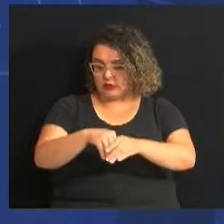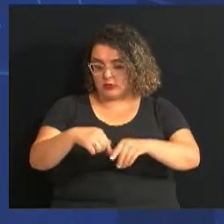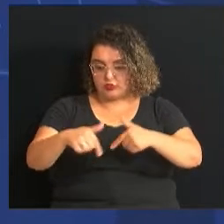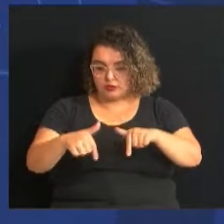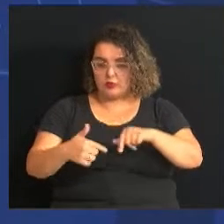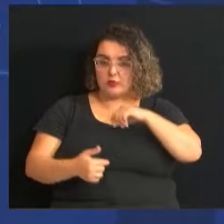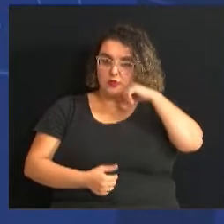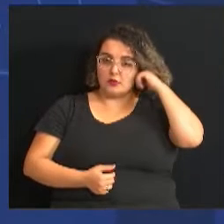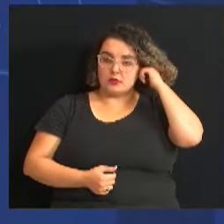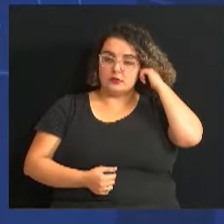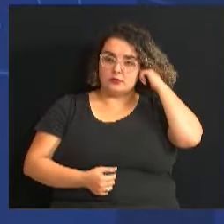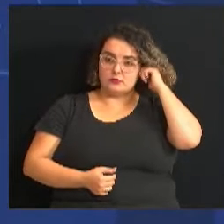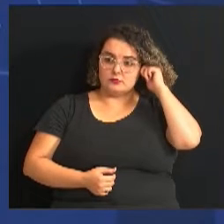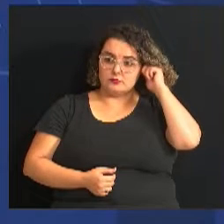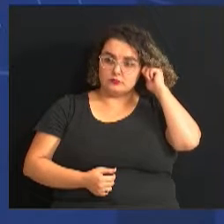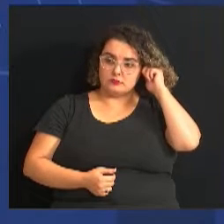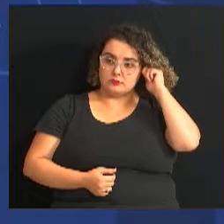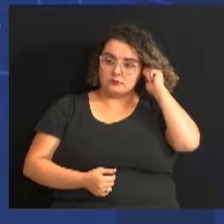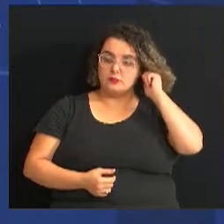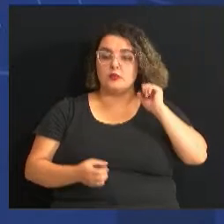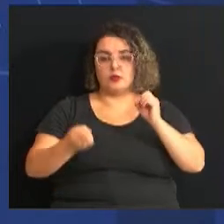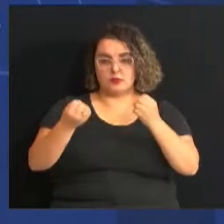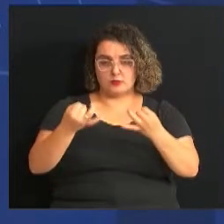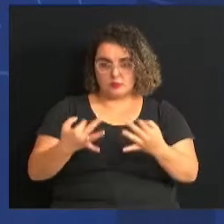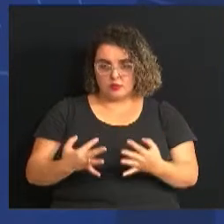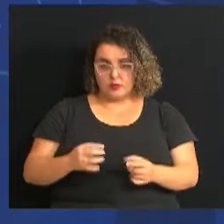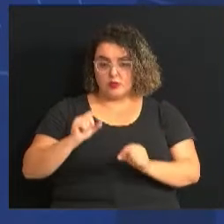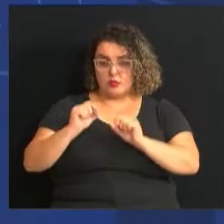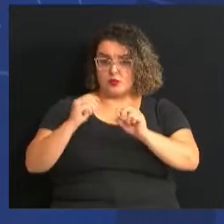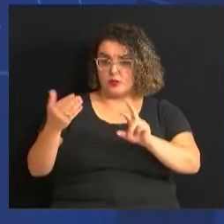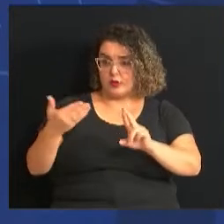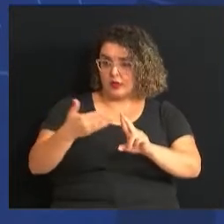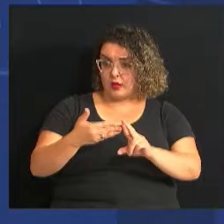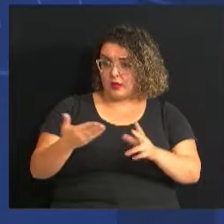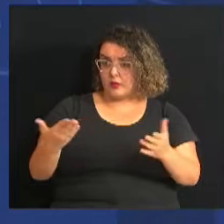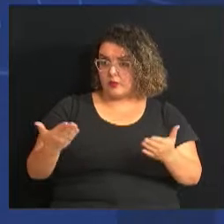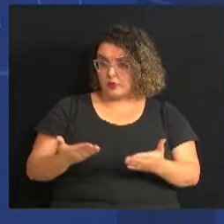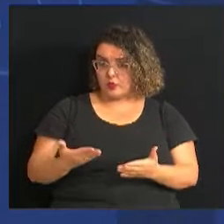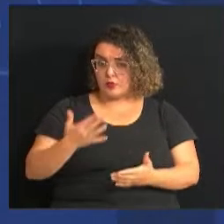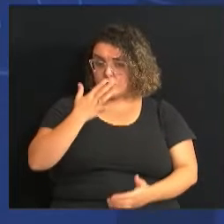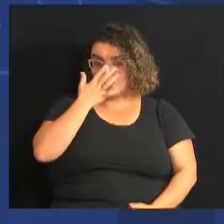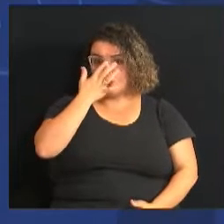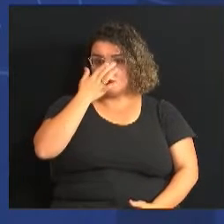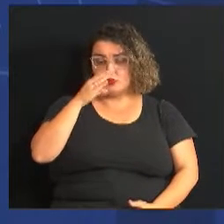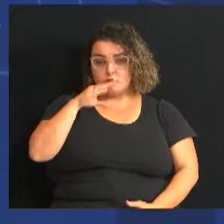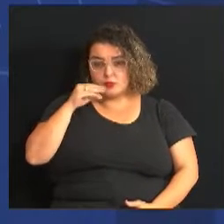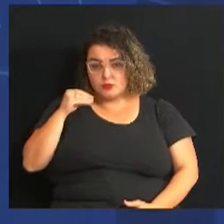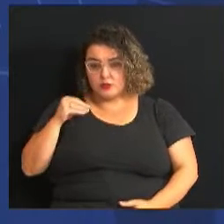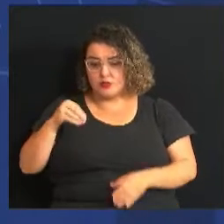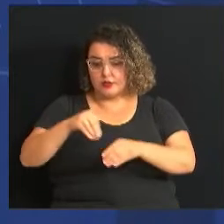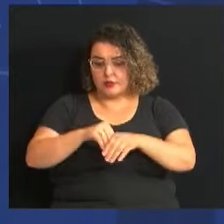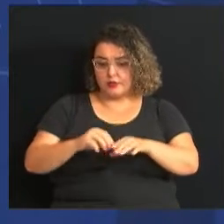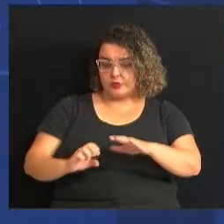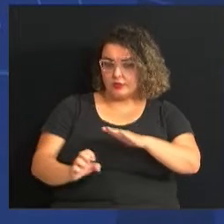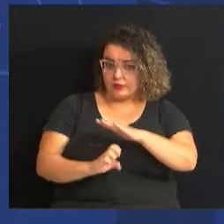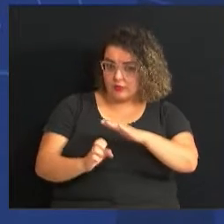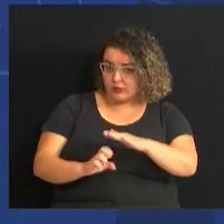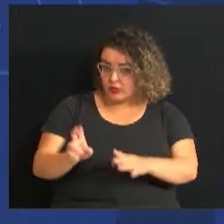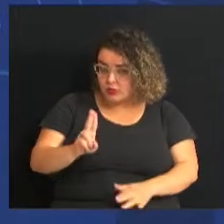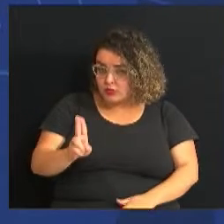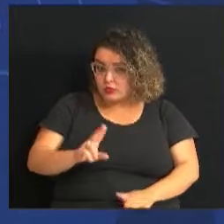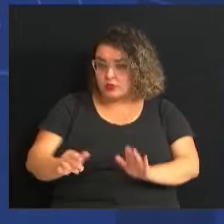explicamos ali sobre o que representa hoje um funcionário na empresa que faz uso de drogas, o número